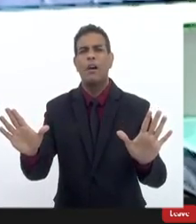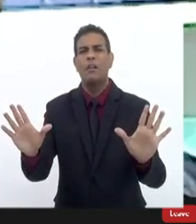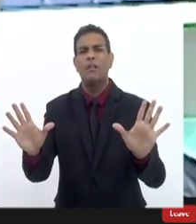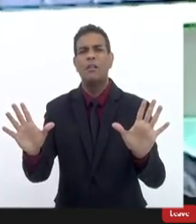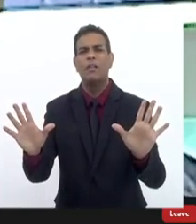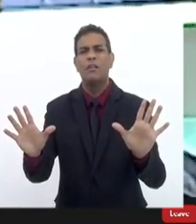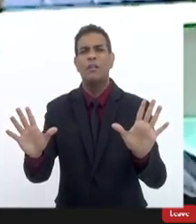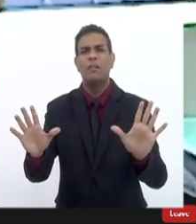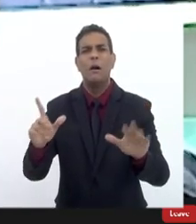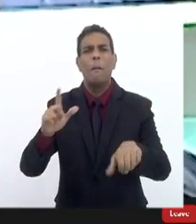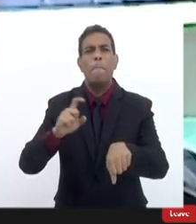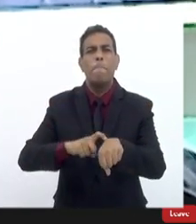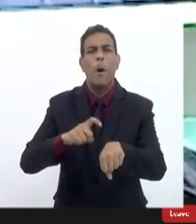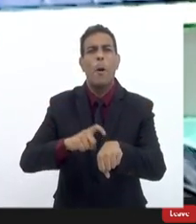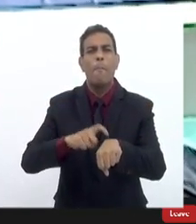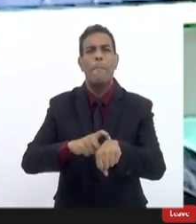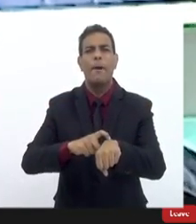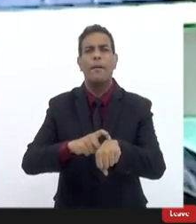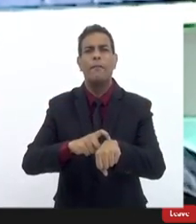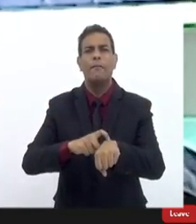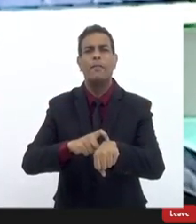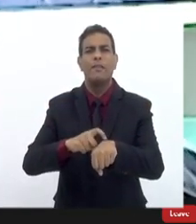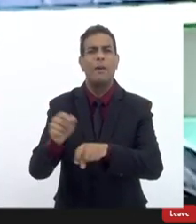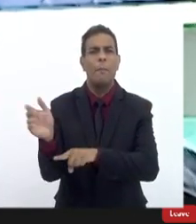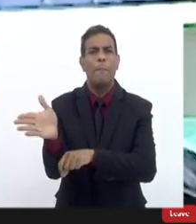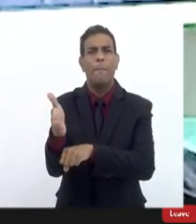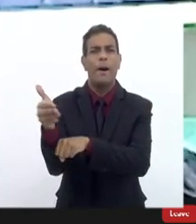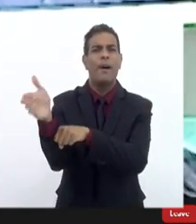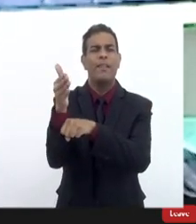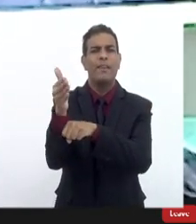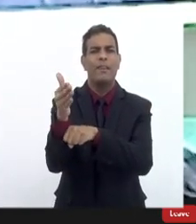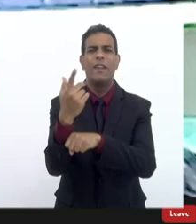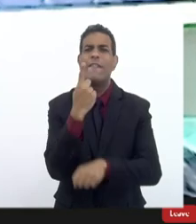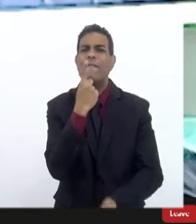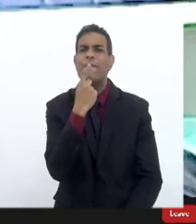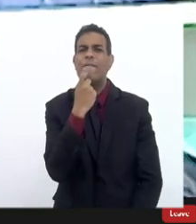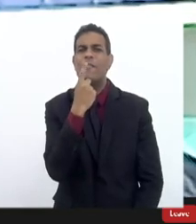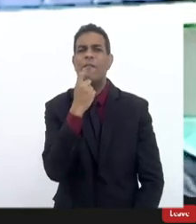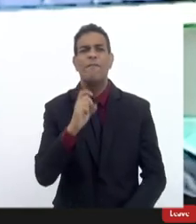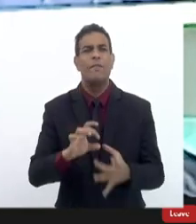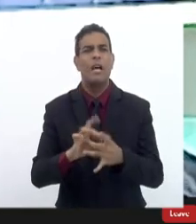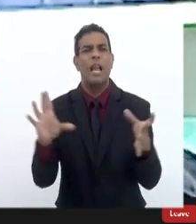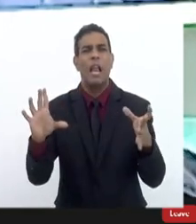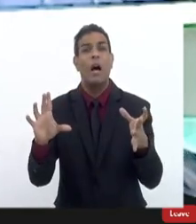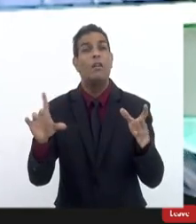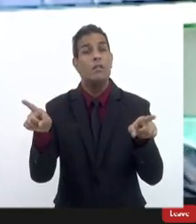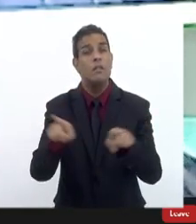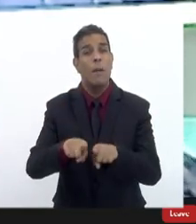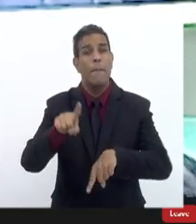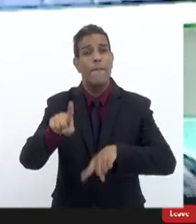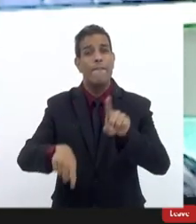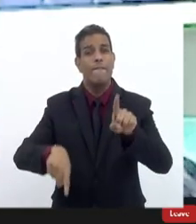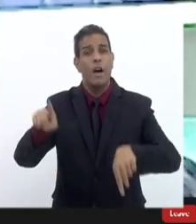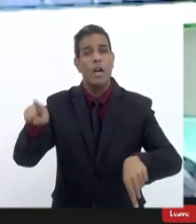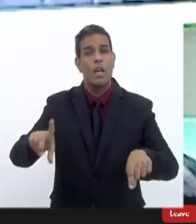Em período de pandemia, bandeira vermelha e variante Delta.